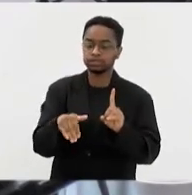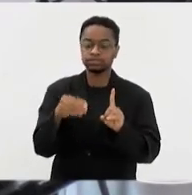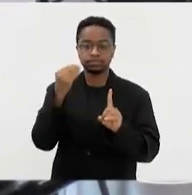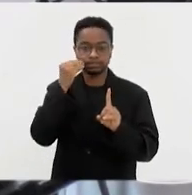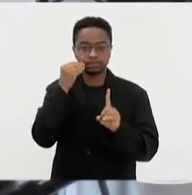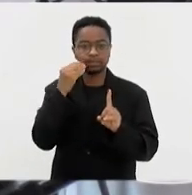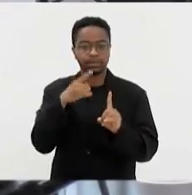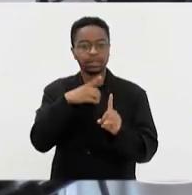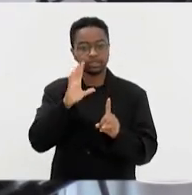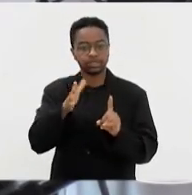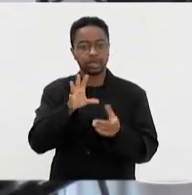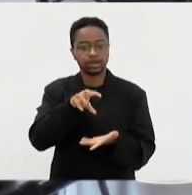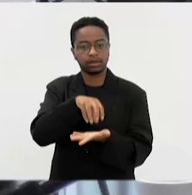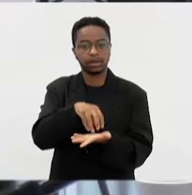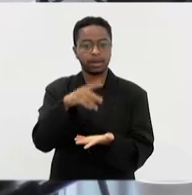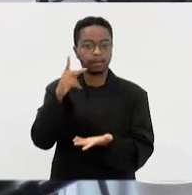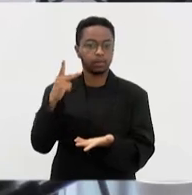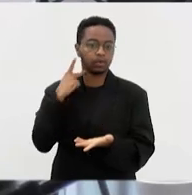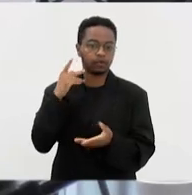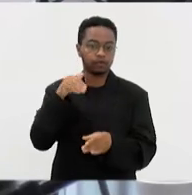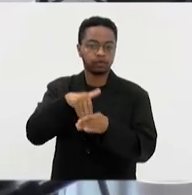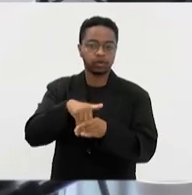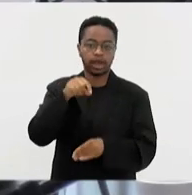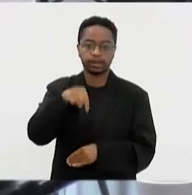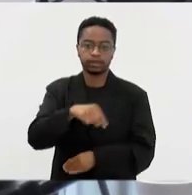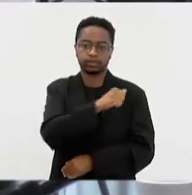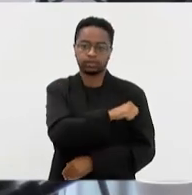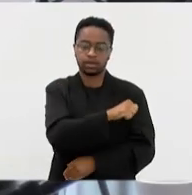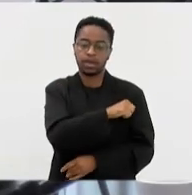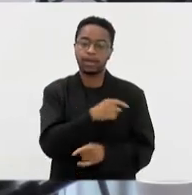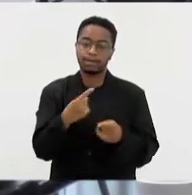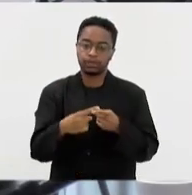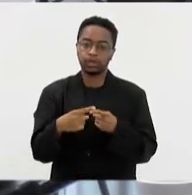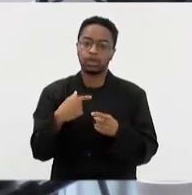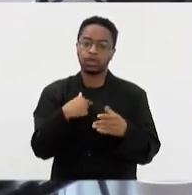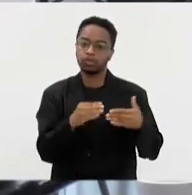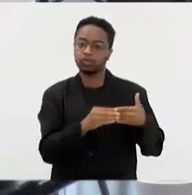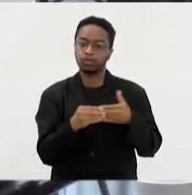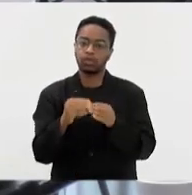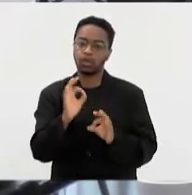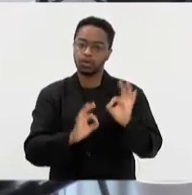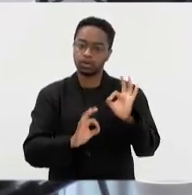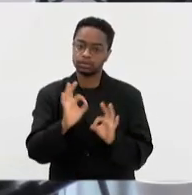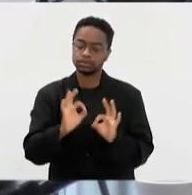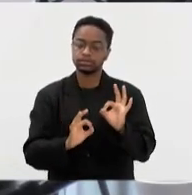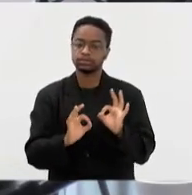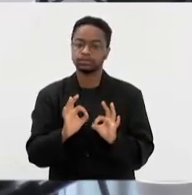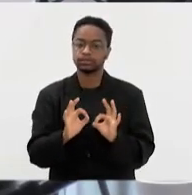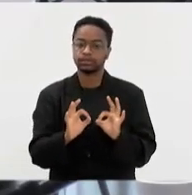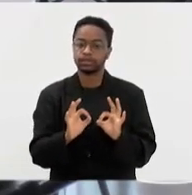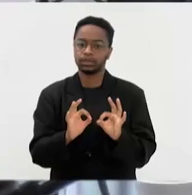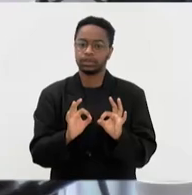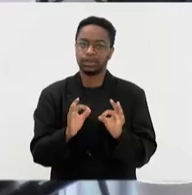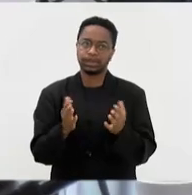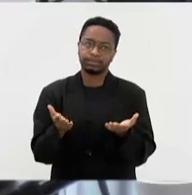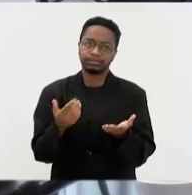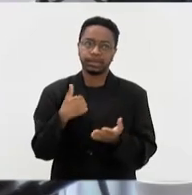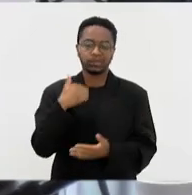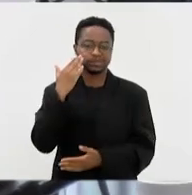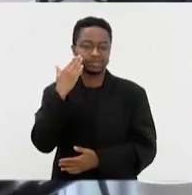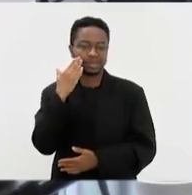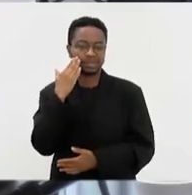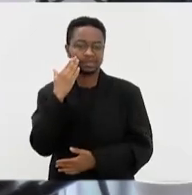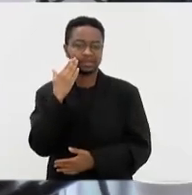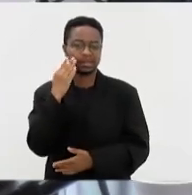nossa procuradora eleita aqui no Estado, porque eu estou conduzindo tudo de forma... eu sei que as